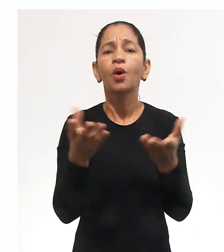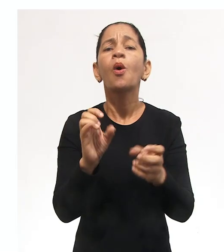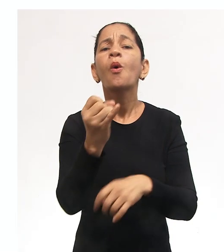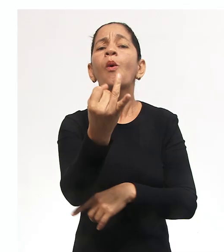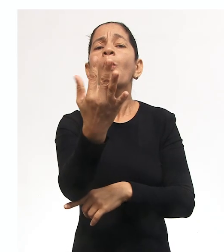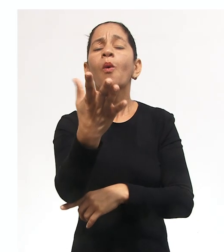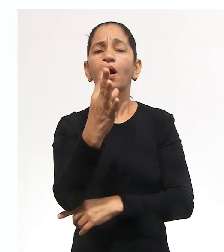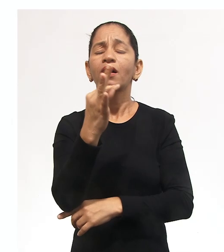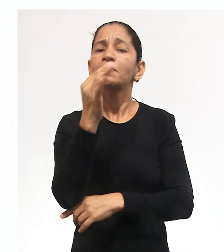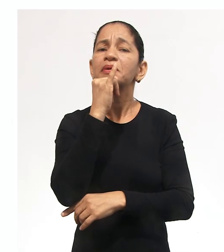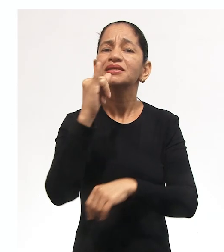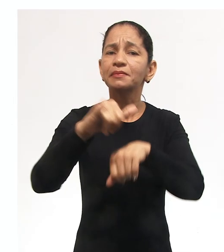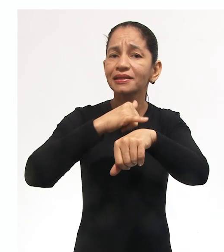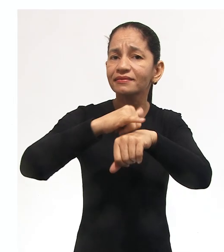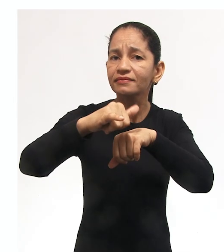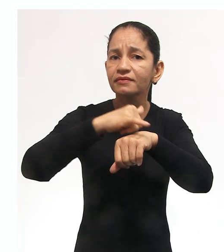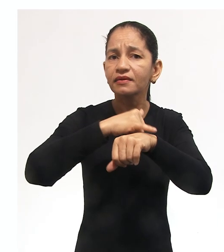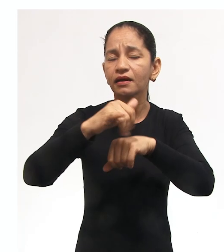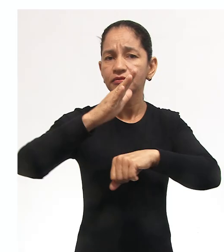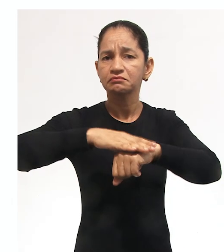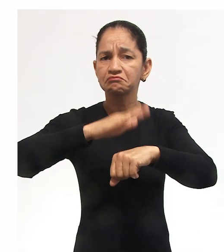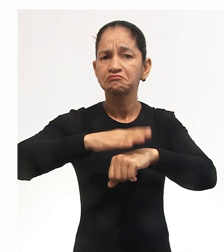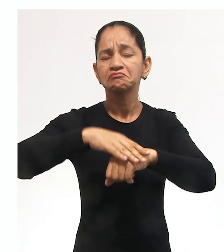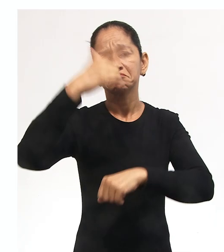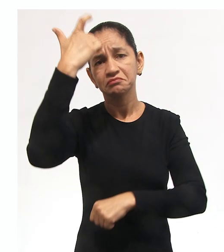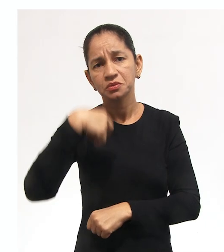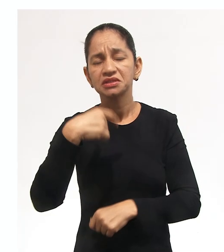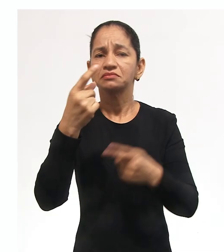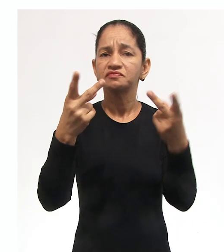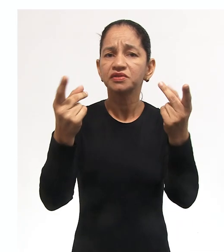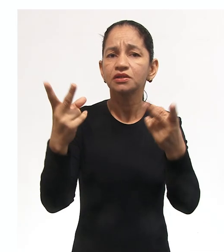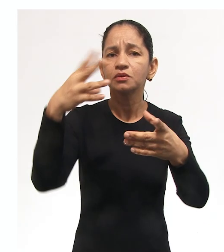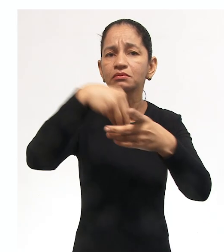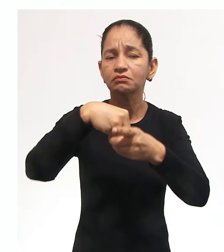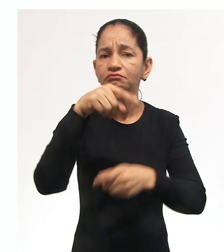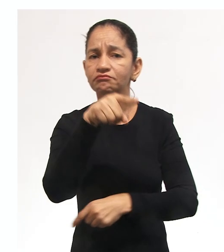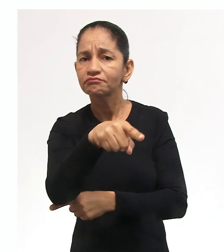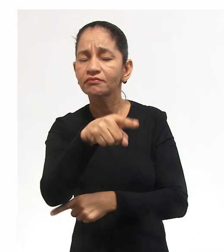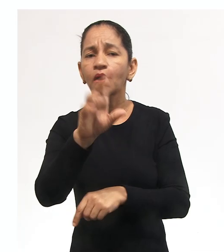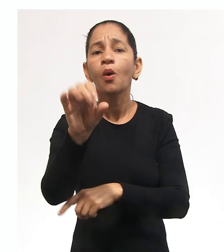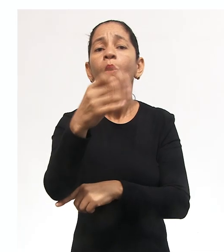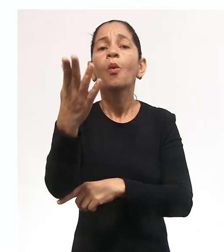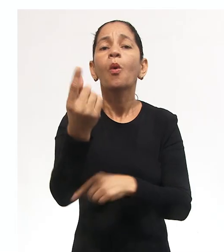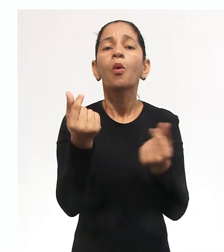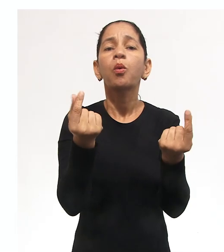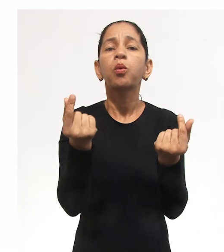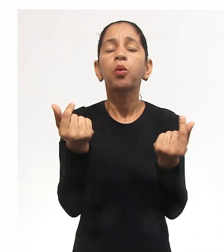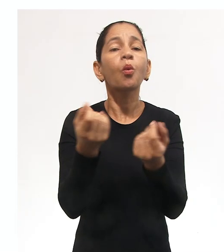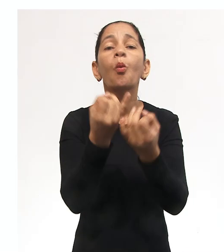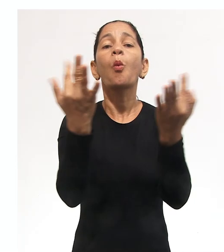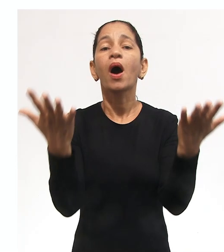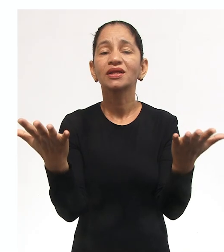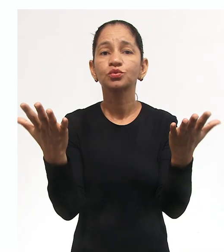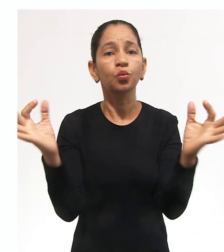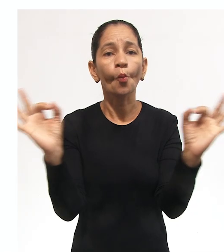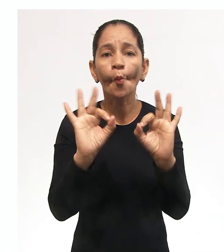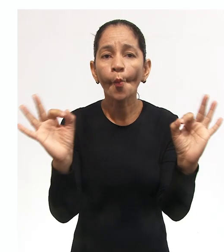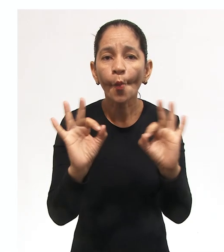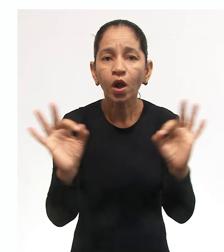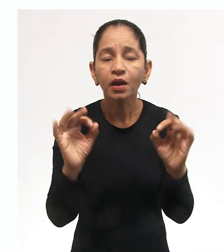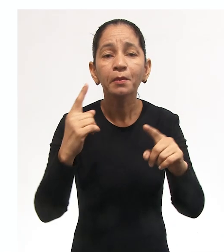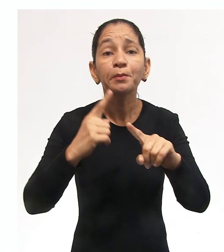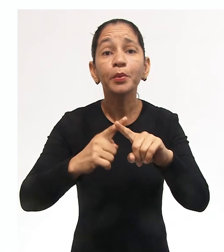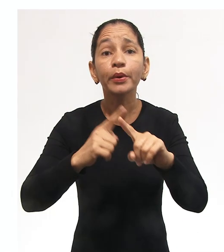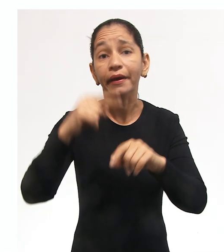Quais são os técnicos disponíveis, né? O próprio aluno, um colaborador da empresa, tá? Qual é o custo envolvido?